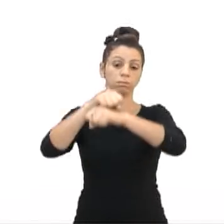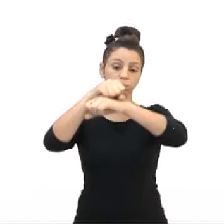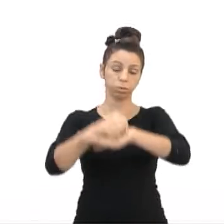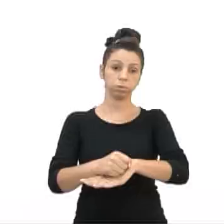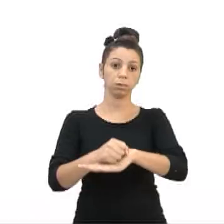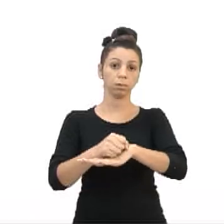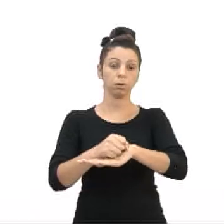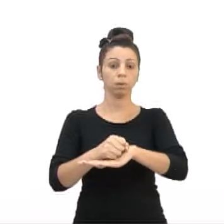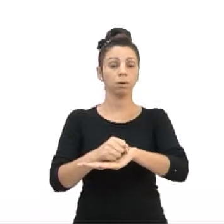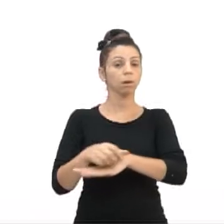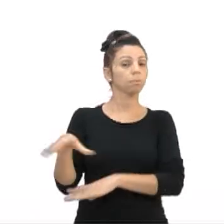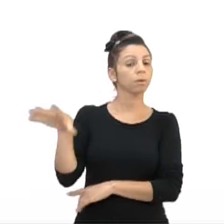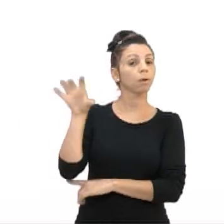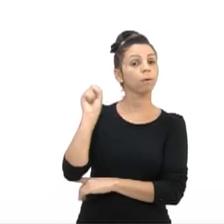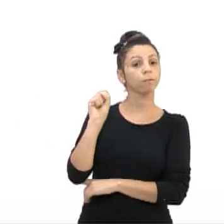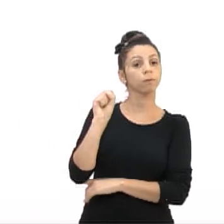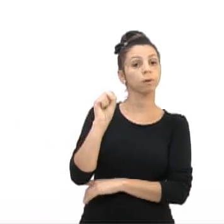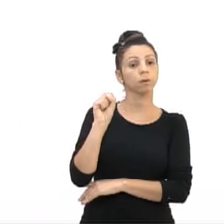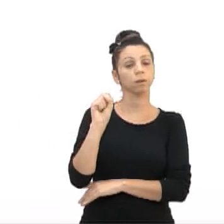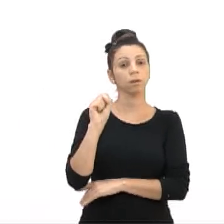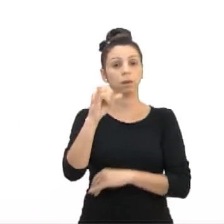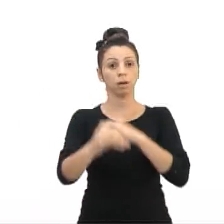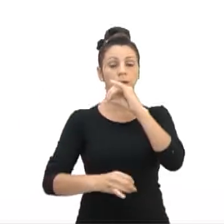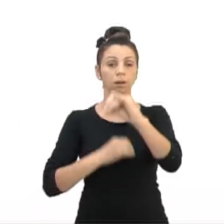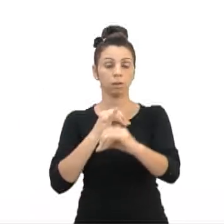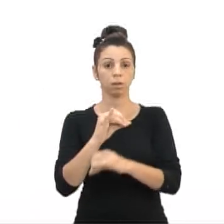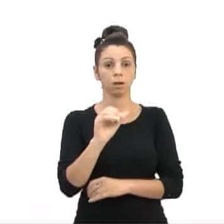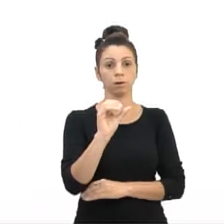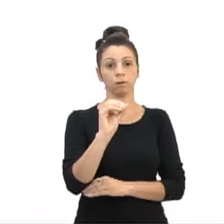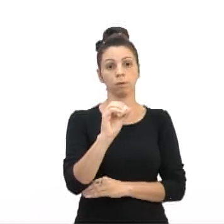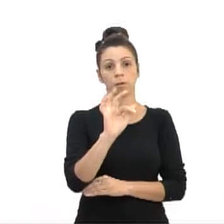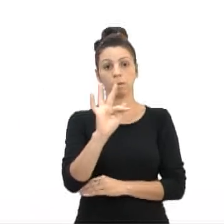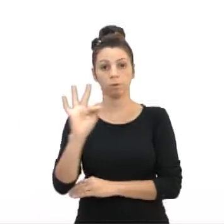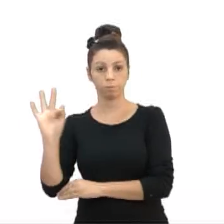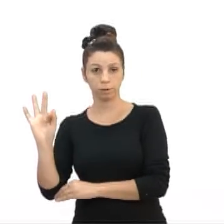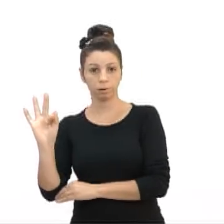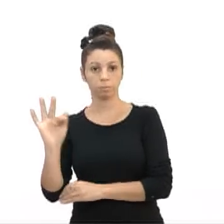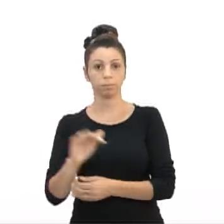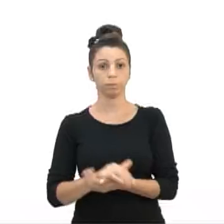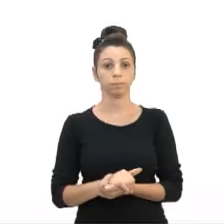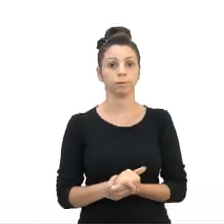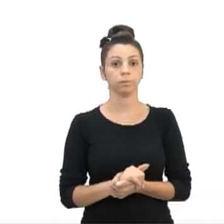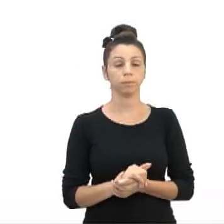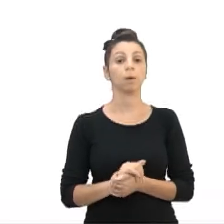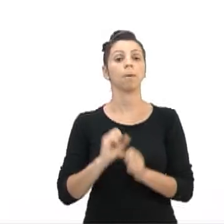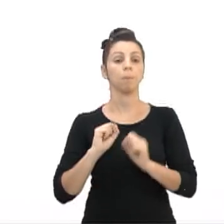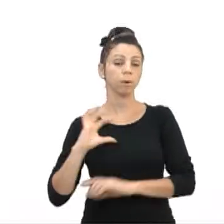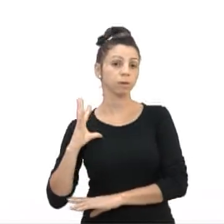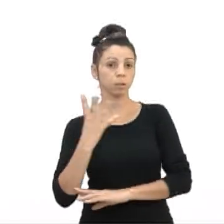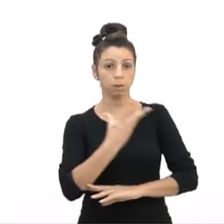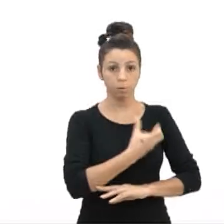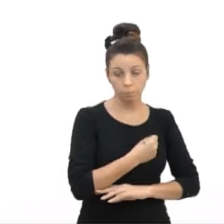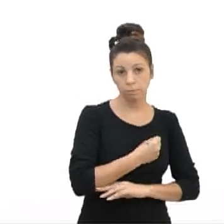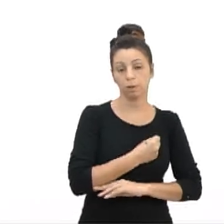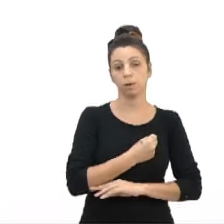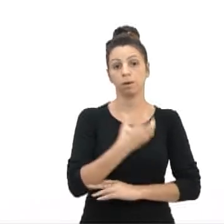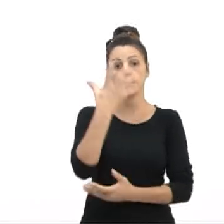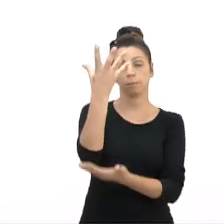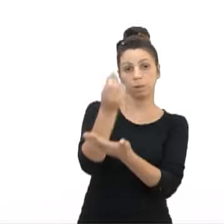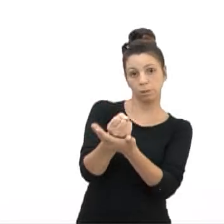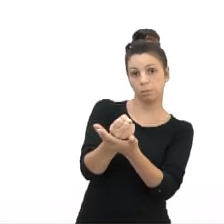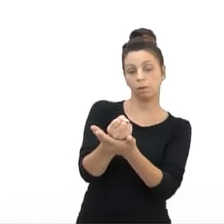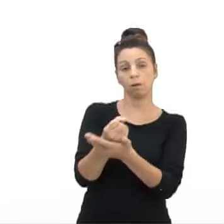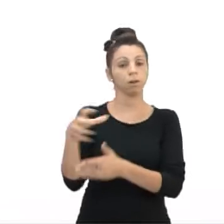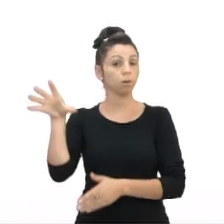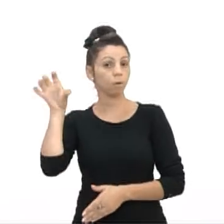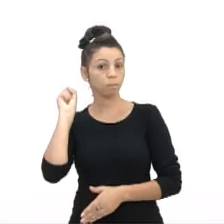ouvir offline, né? Então, independente de ter acesso à rede ou não, é possível você salvar, baixar e ouvi-lo